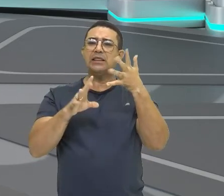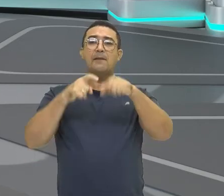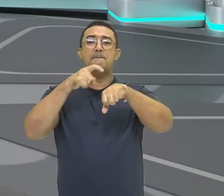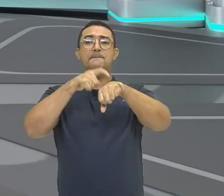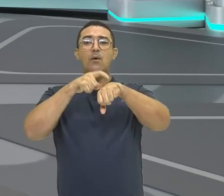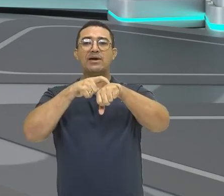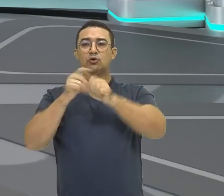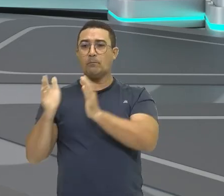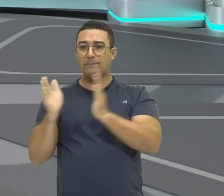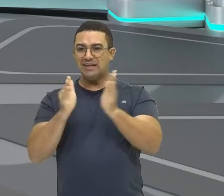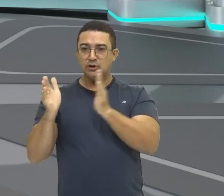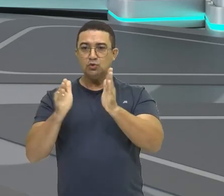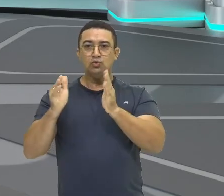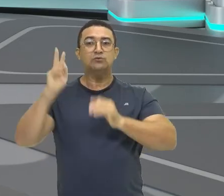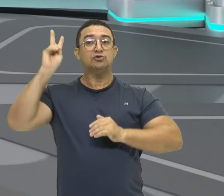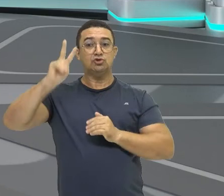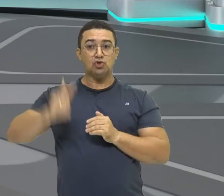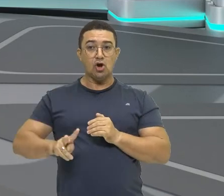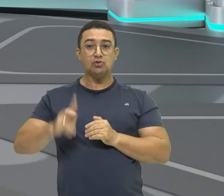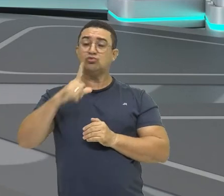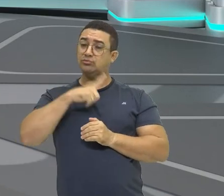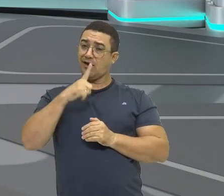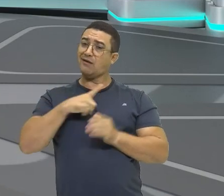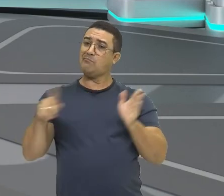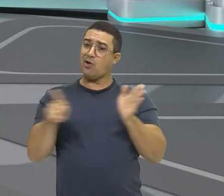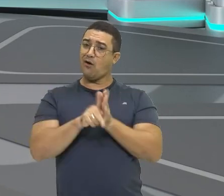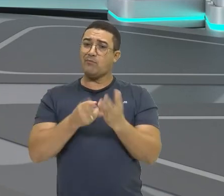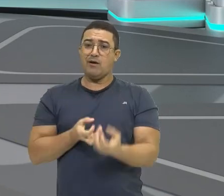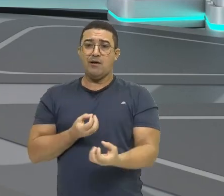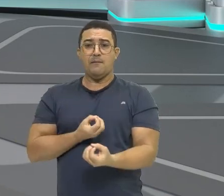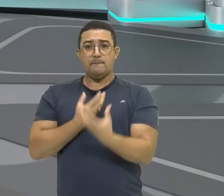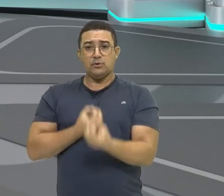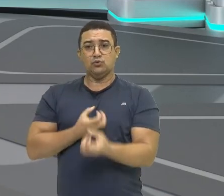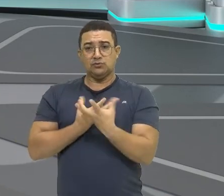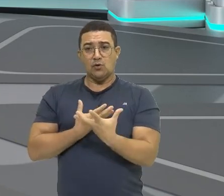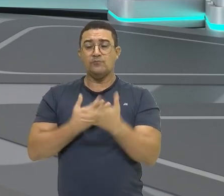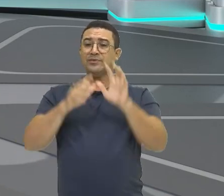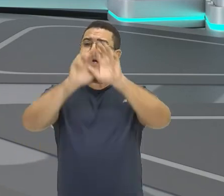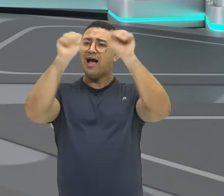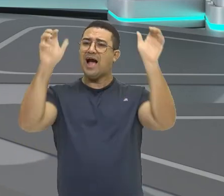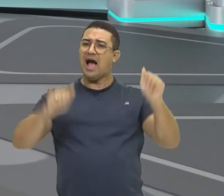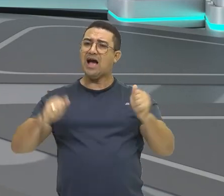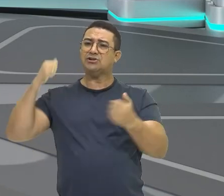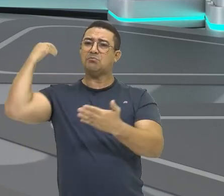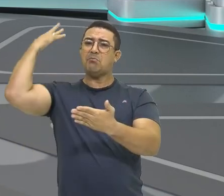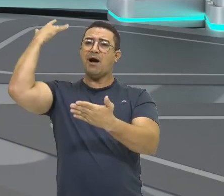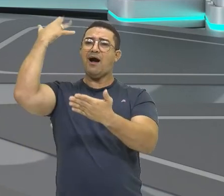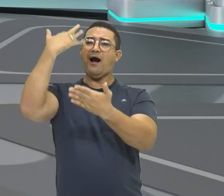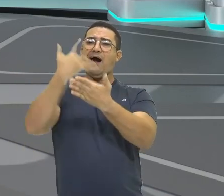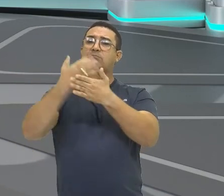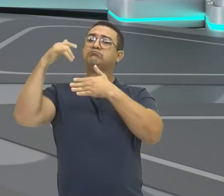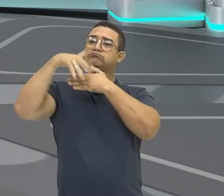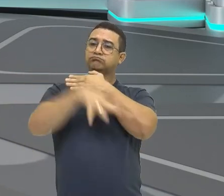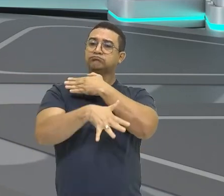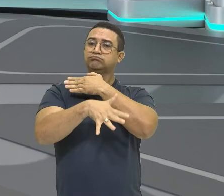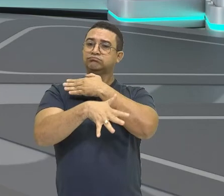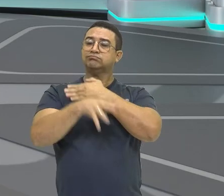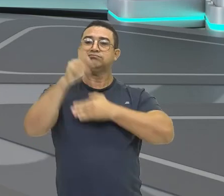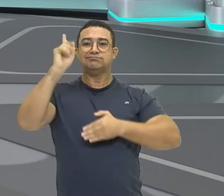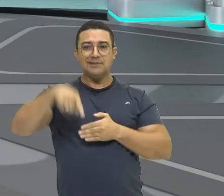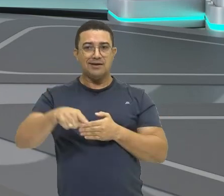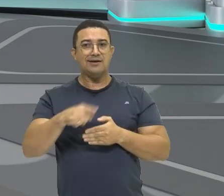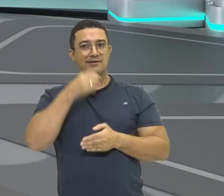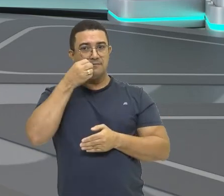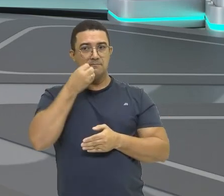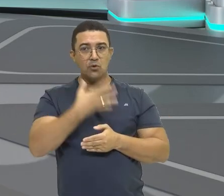ele tem as suas produções. Né? A arte na pré-história ela é muito interessante, ela